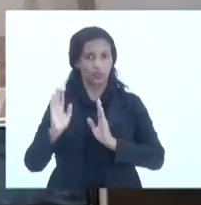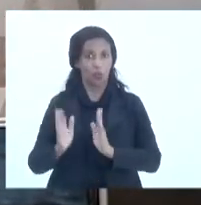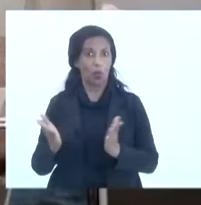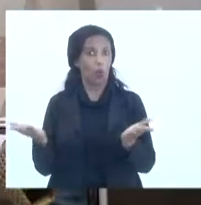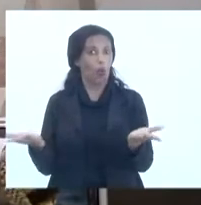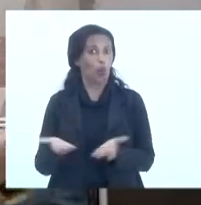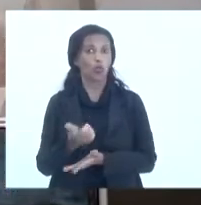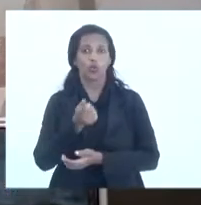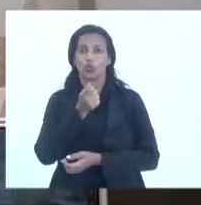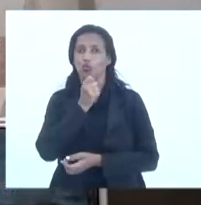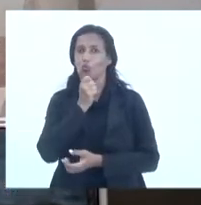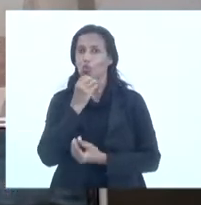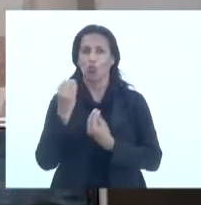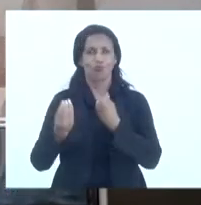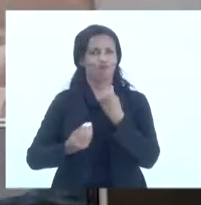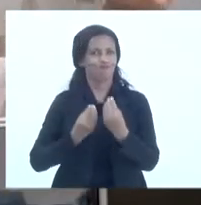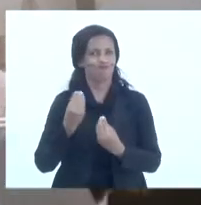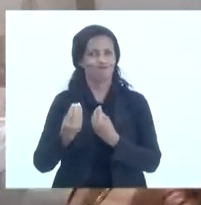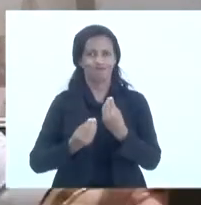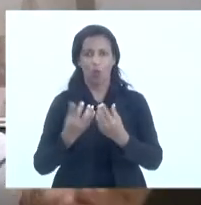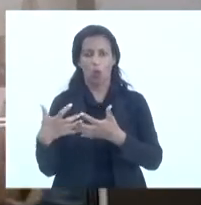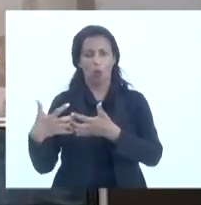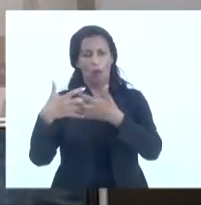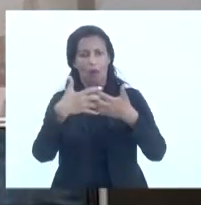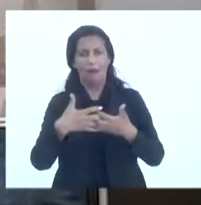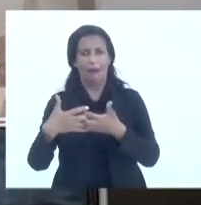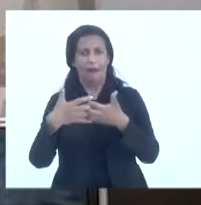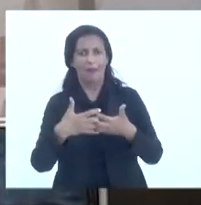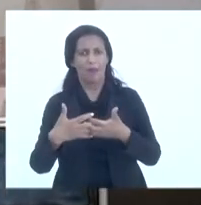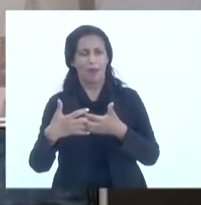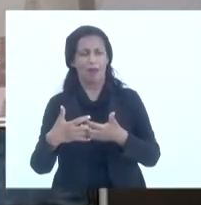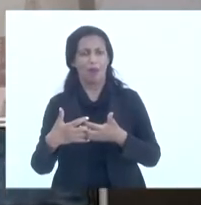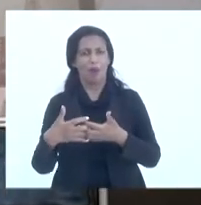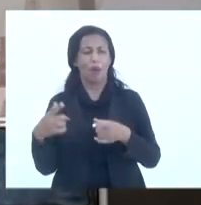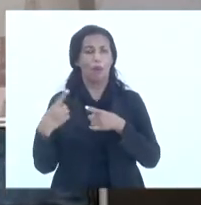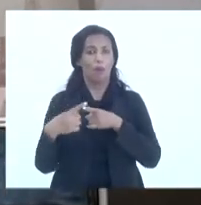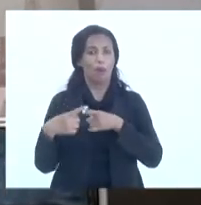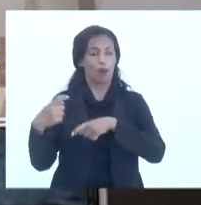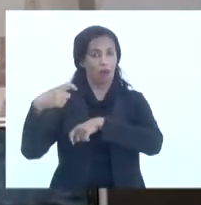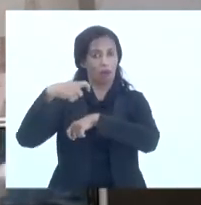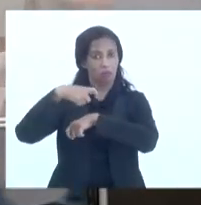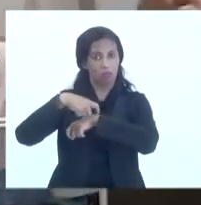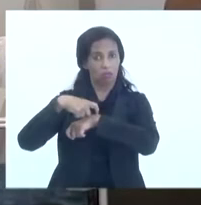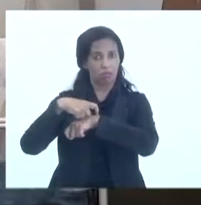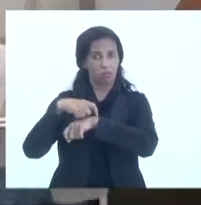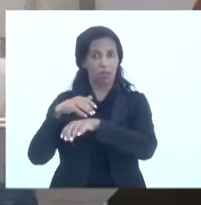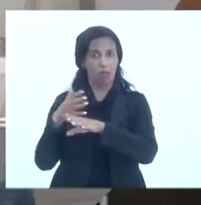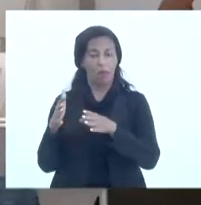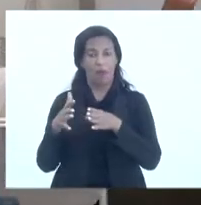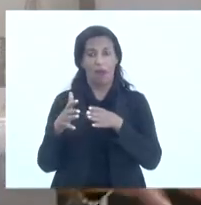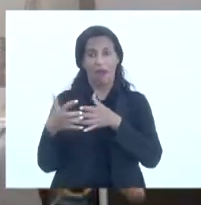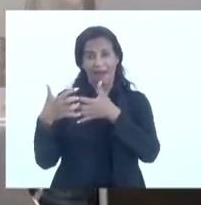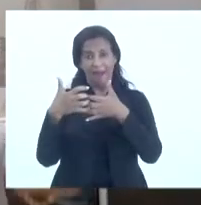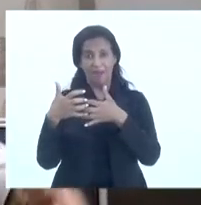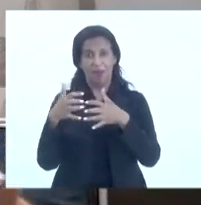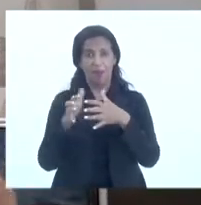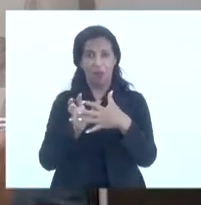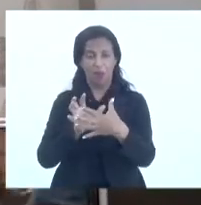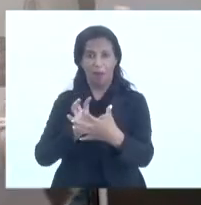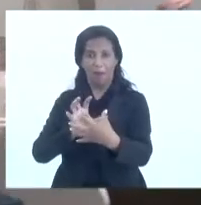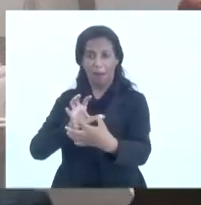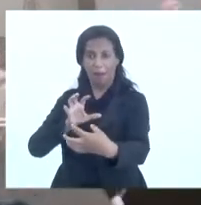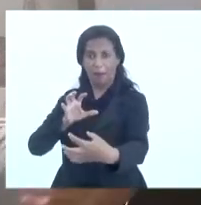Hoje não tem condição de você trafegar com os caminhões pesados, que no decorrer do tempo os caminhões foram crescendo e as